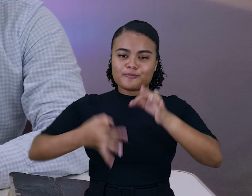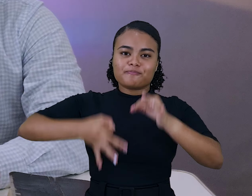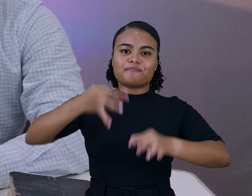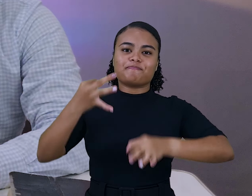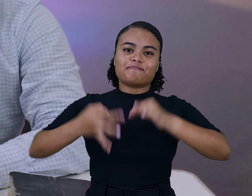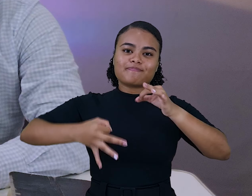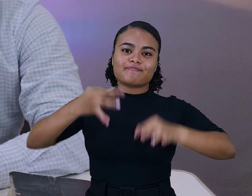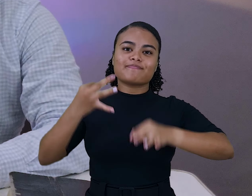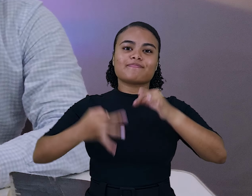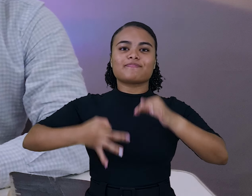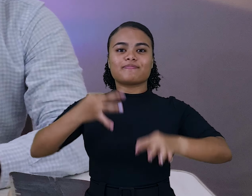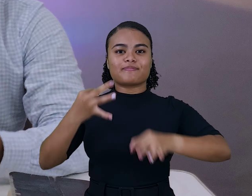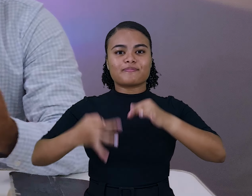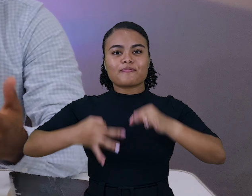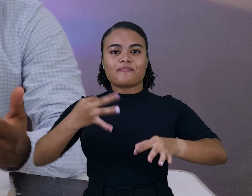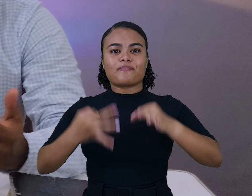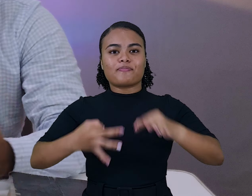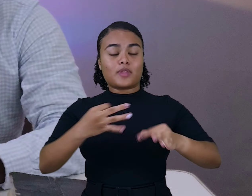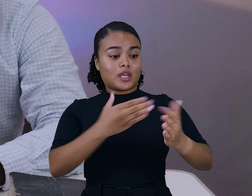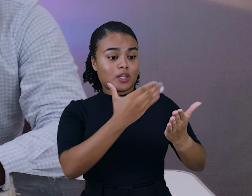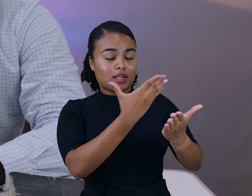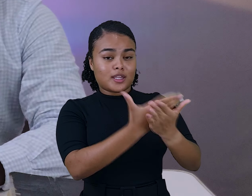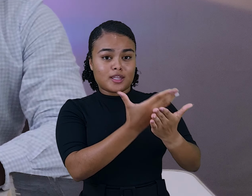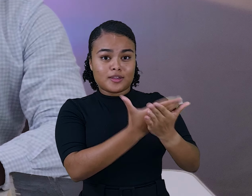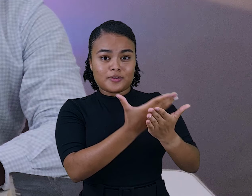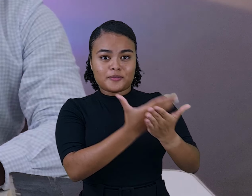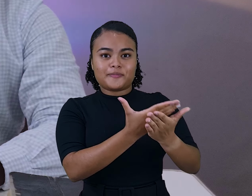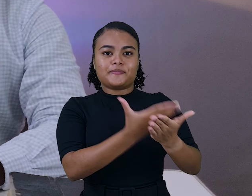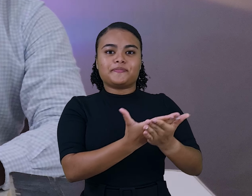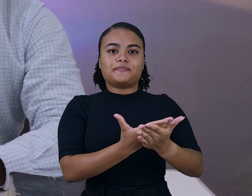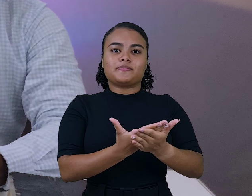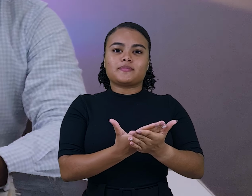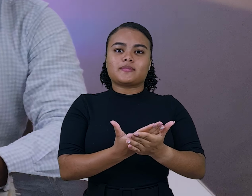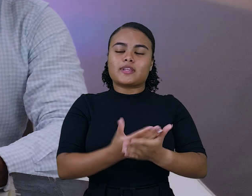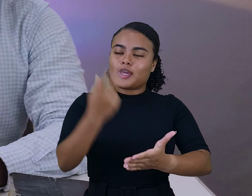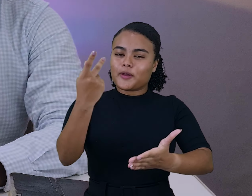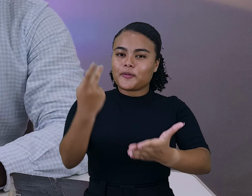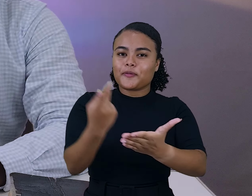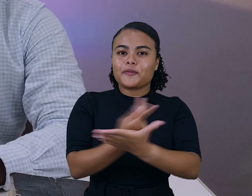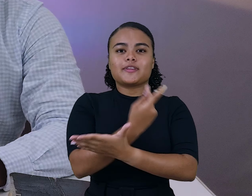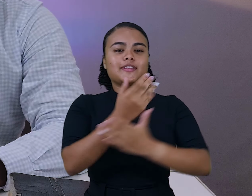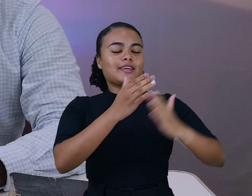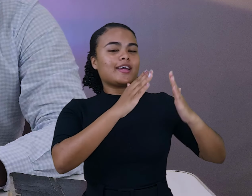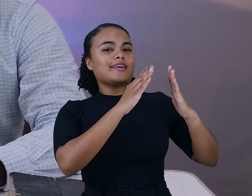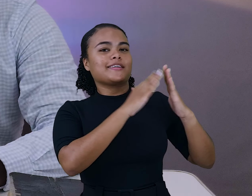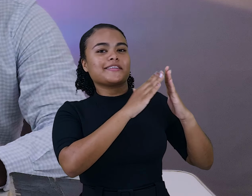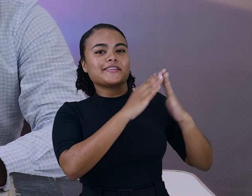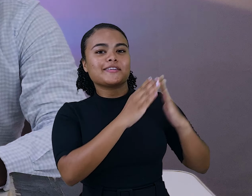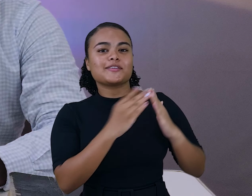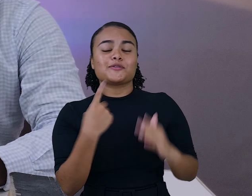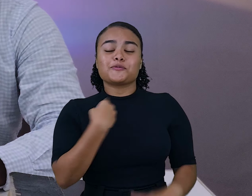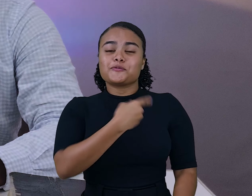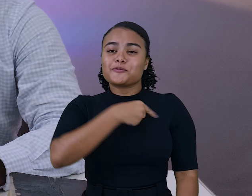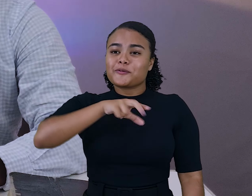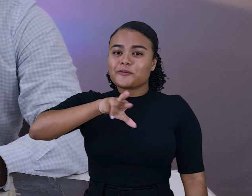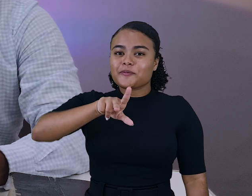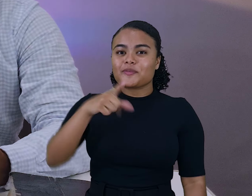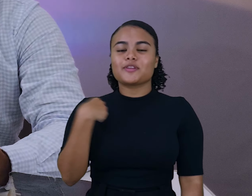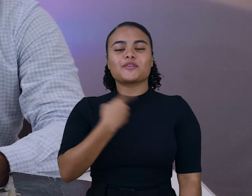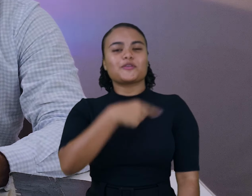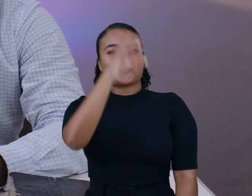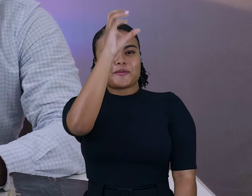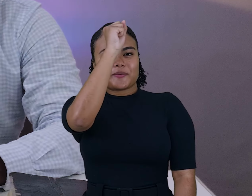justo. E aí, no decorrer das aulas que acontecerão nos lares dos nossos irmãos,